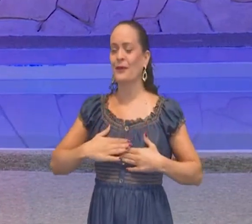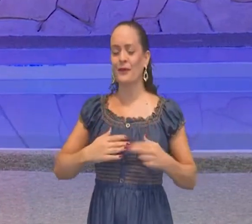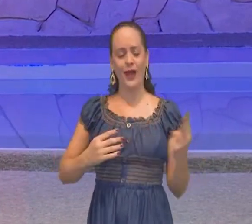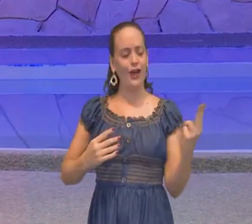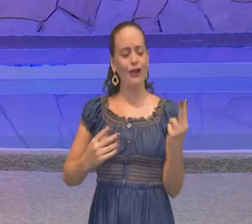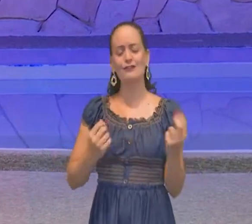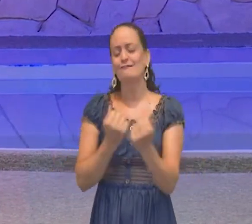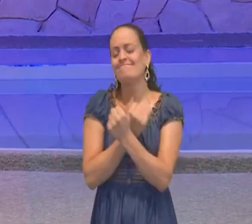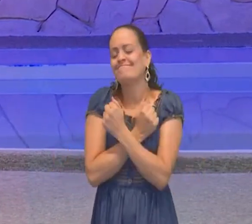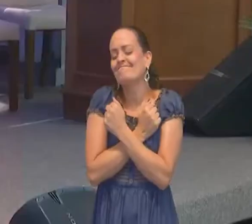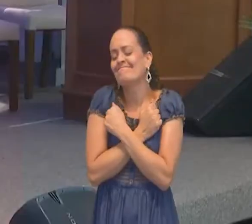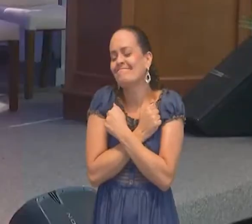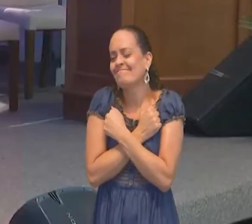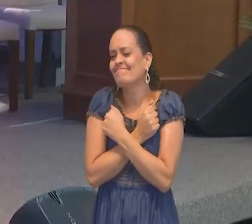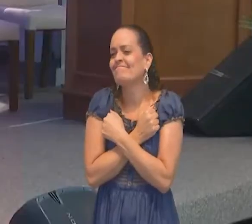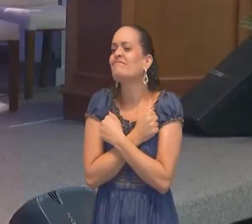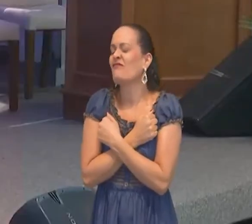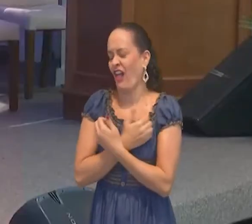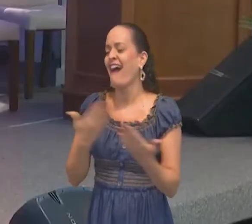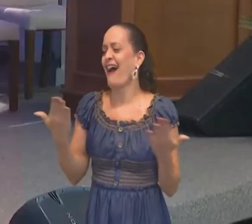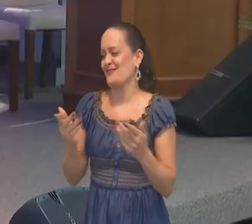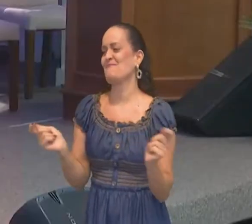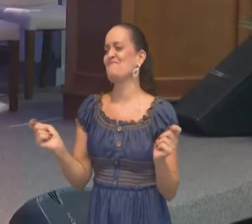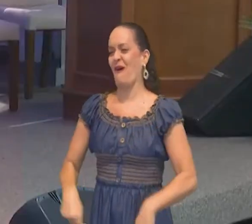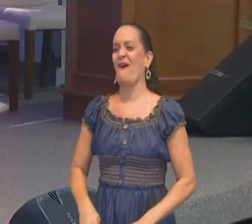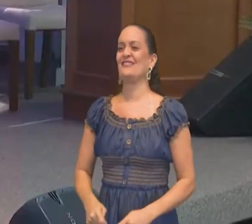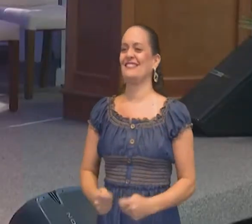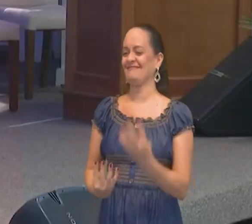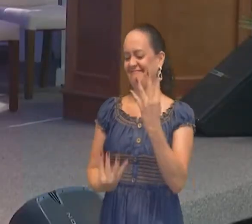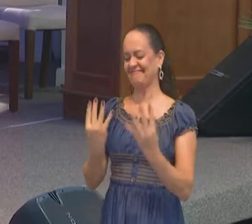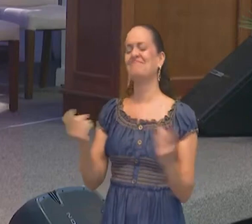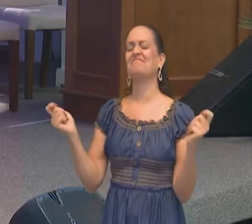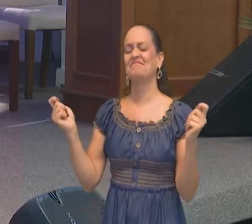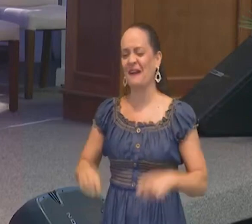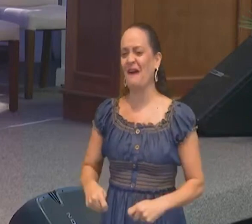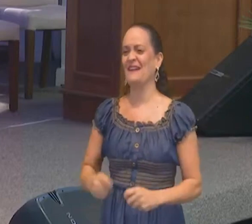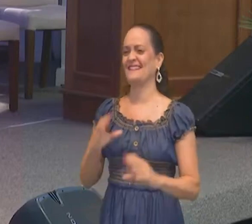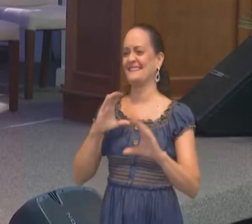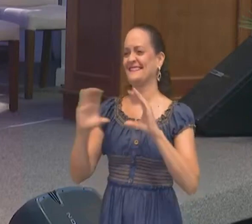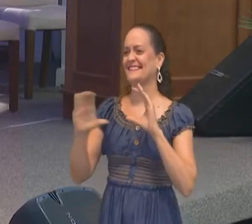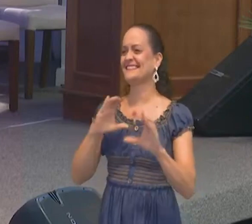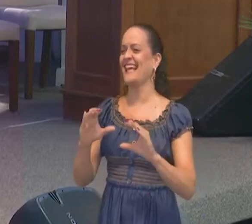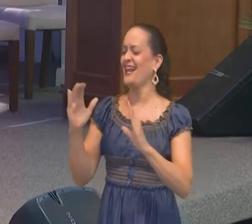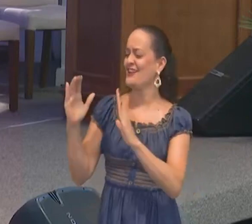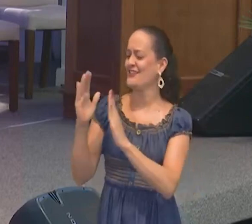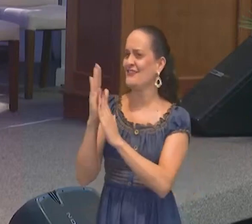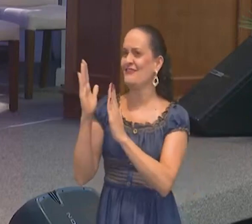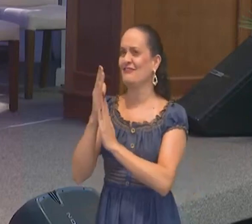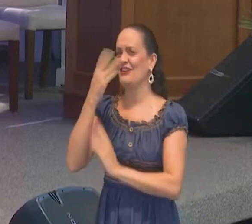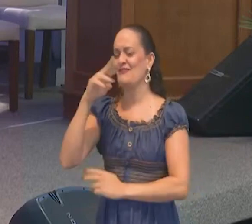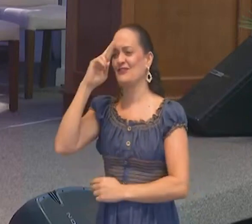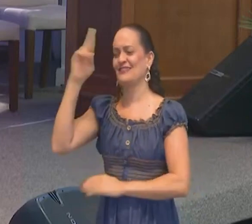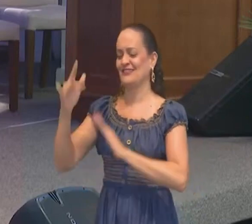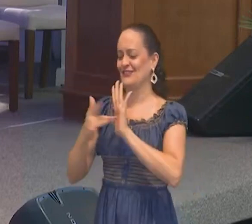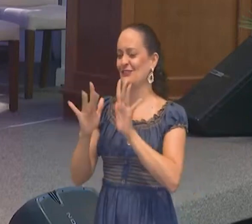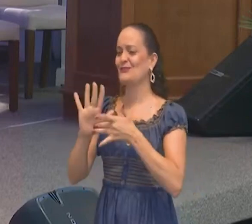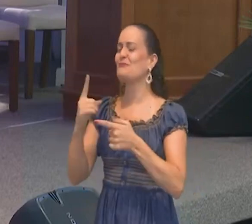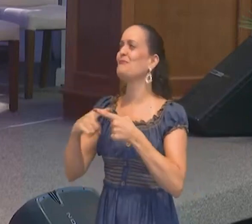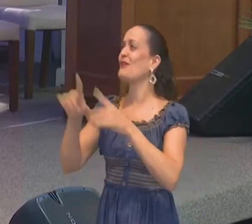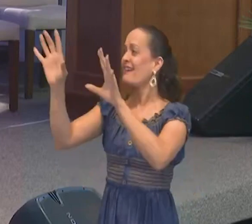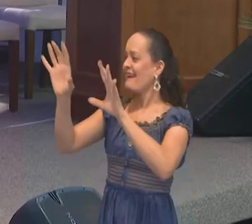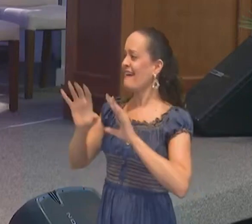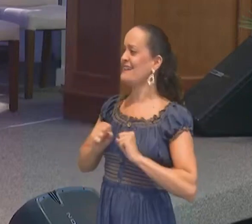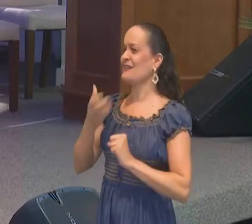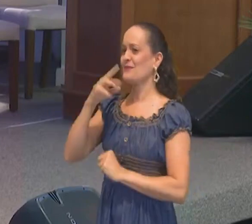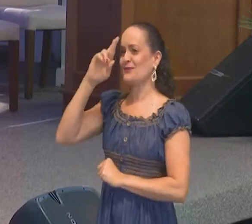pudemos então afirmar para o Paulo: agora nós podemos sim entrar para adorar a Jesus, porque nós o recebemos como nosso Senhor e